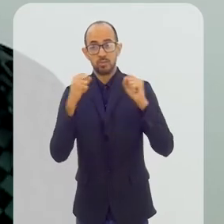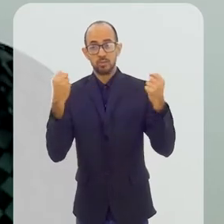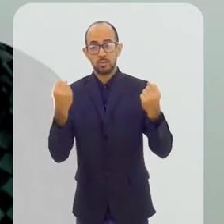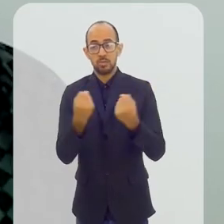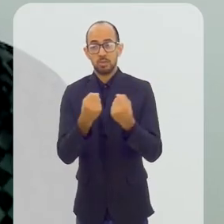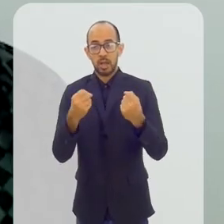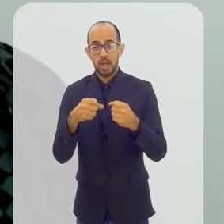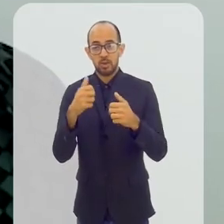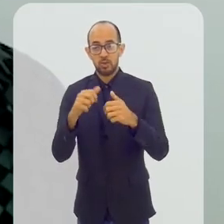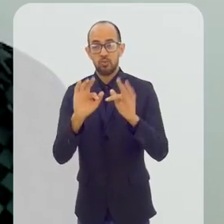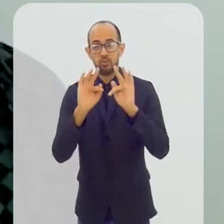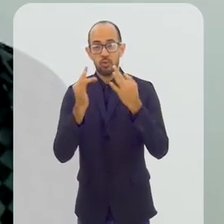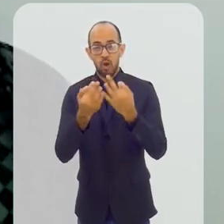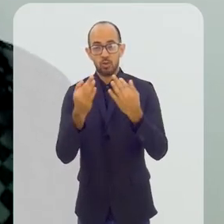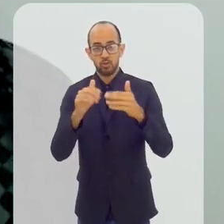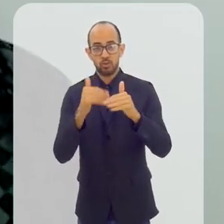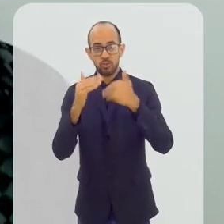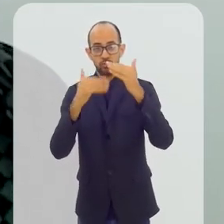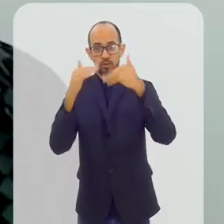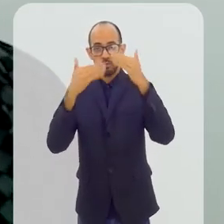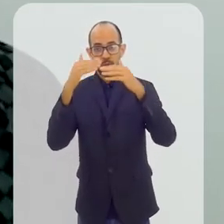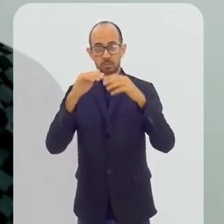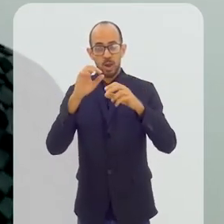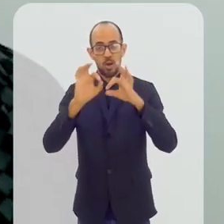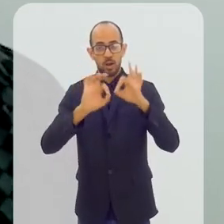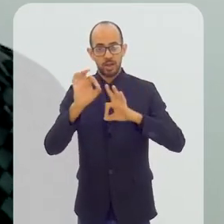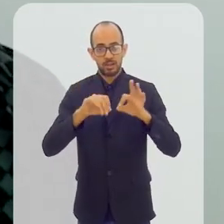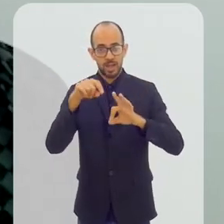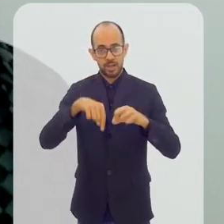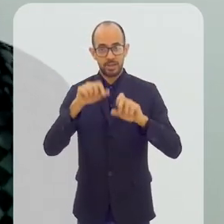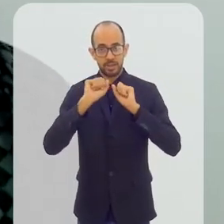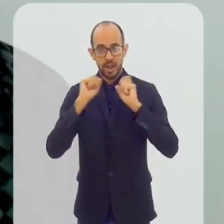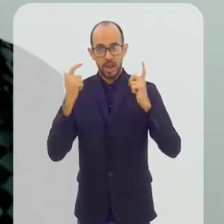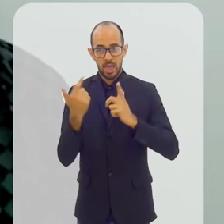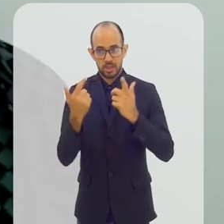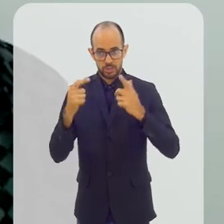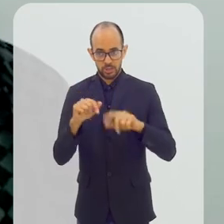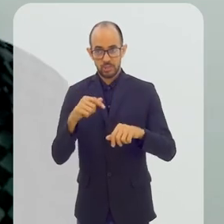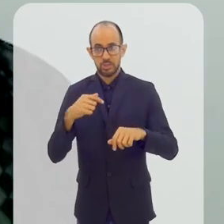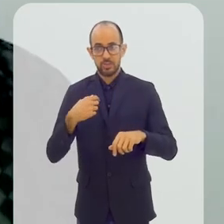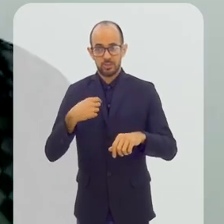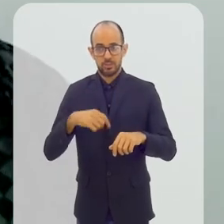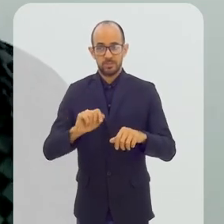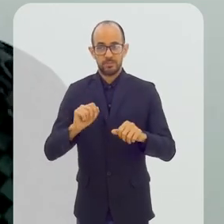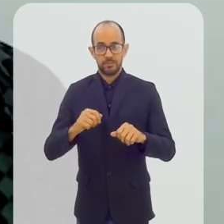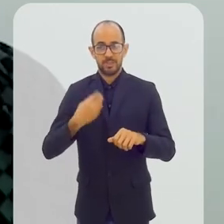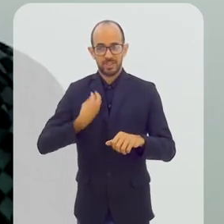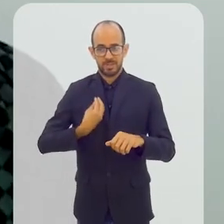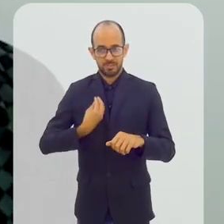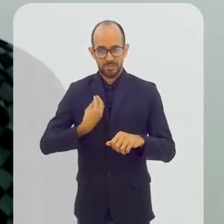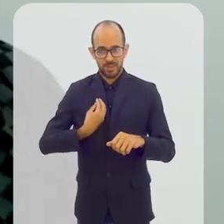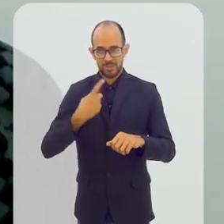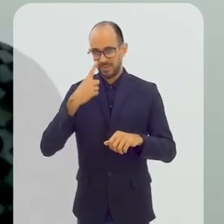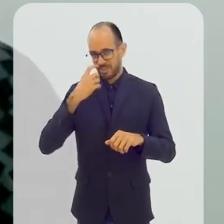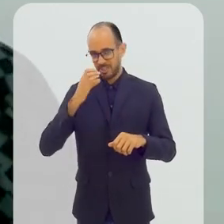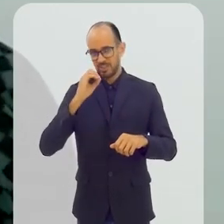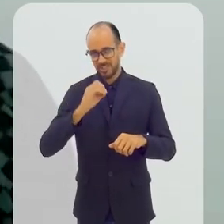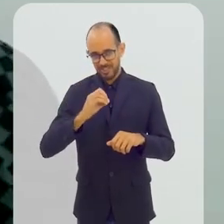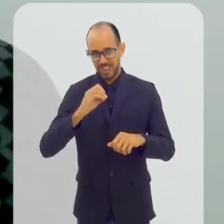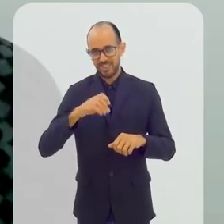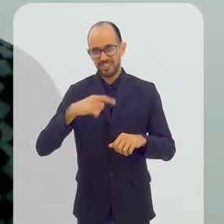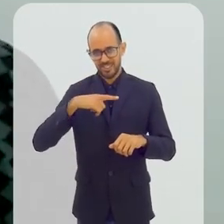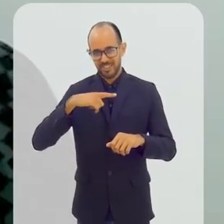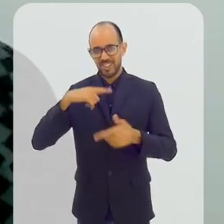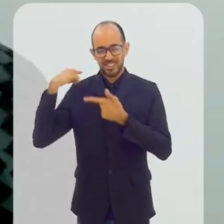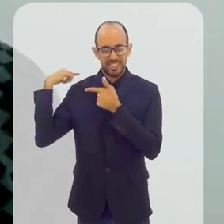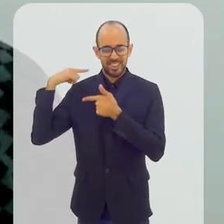seminário que o Fórum de Desenvolvimento vai organizar online aqui na Assembleia Legislativa, fazendo parte da Semana Lixo Zero e nessa